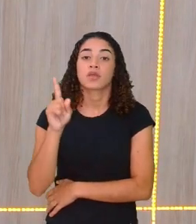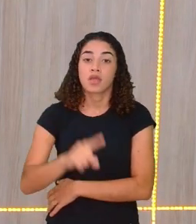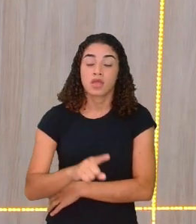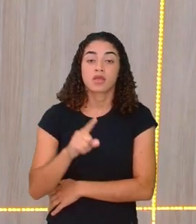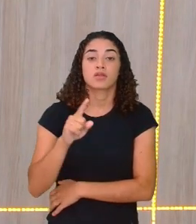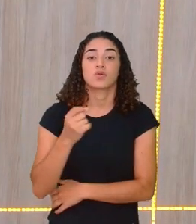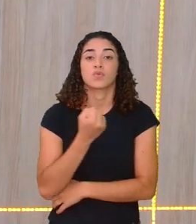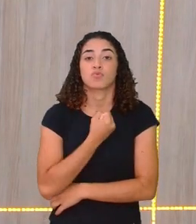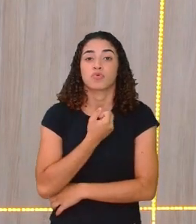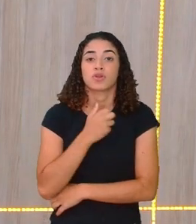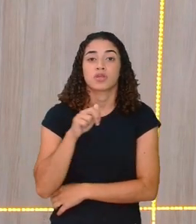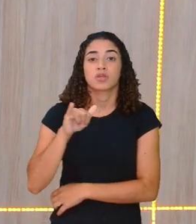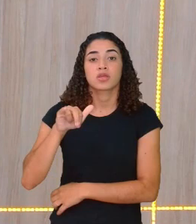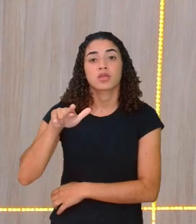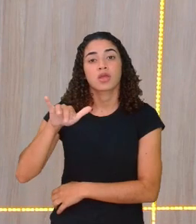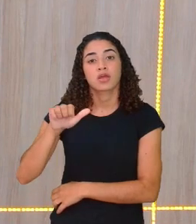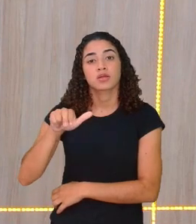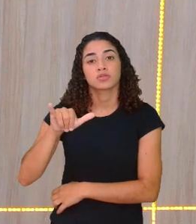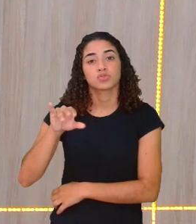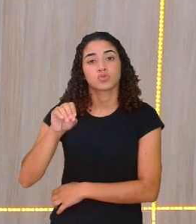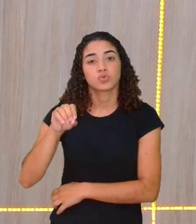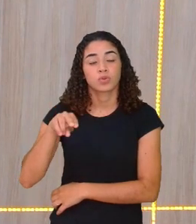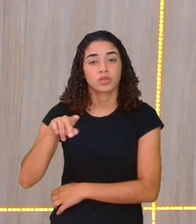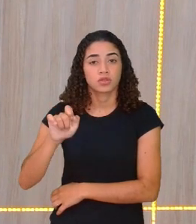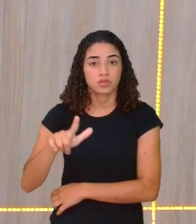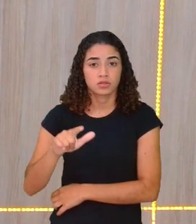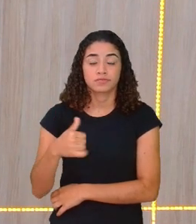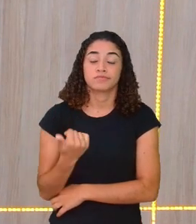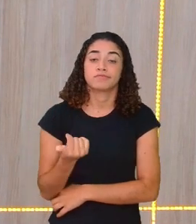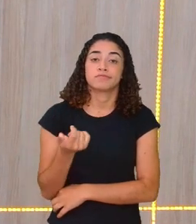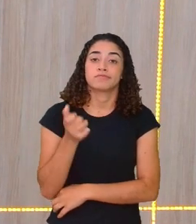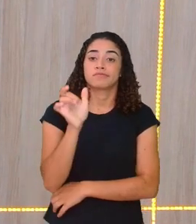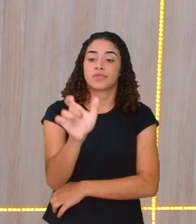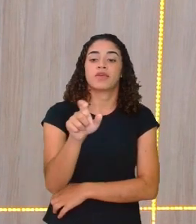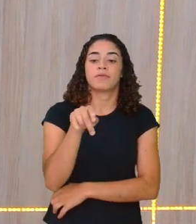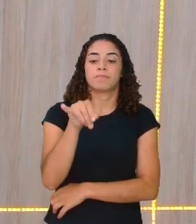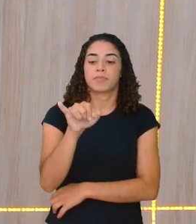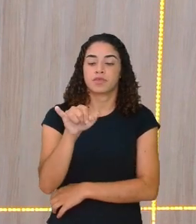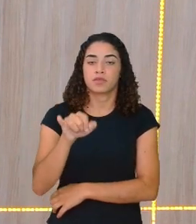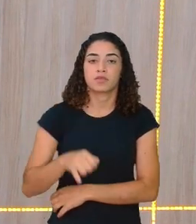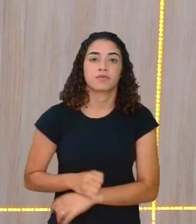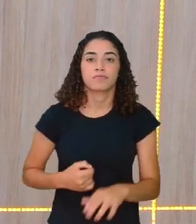irracional, que a gente chama de π, letra grega π.